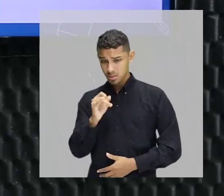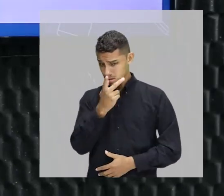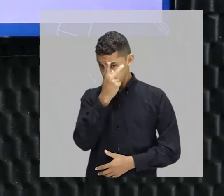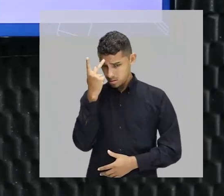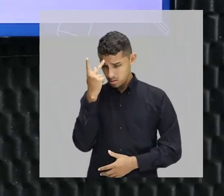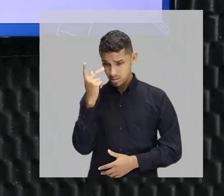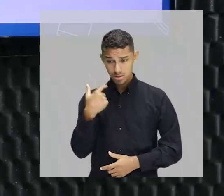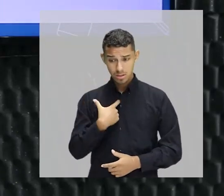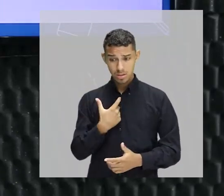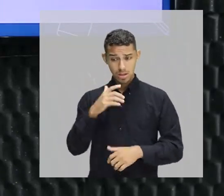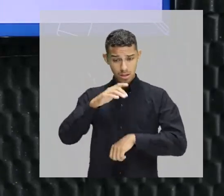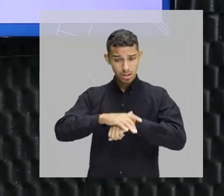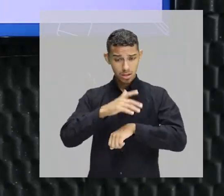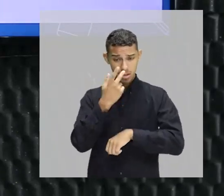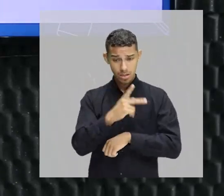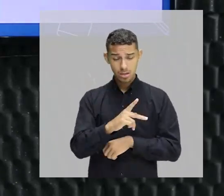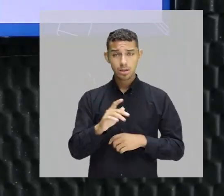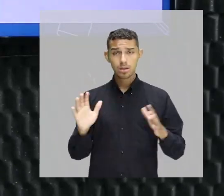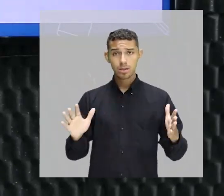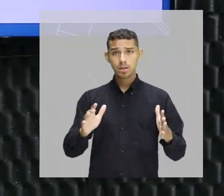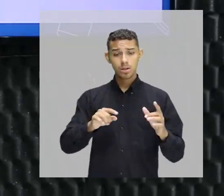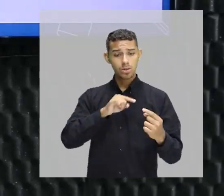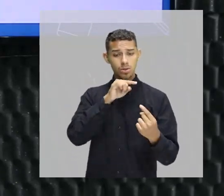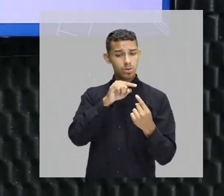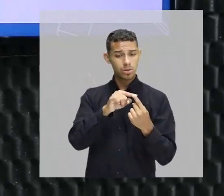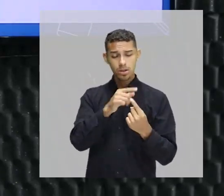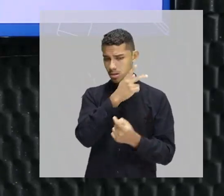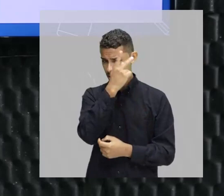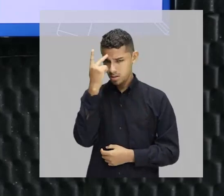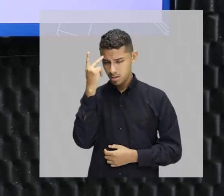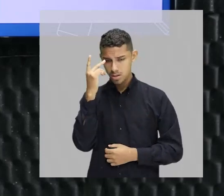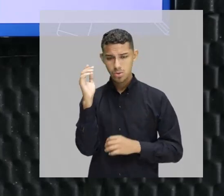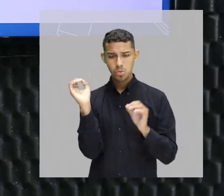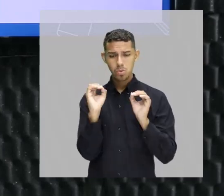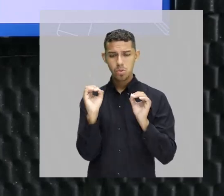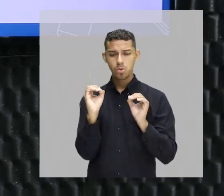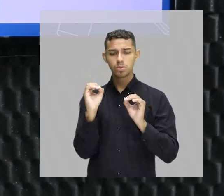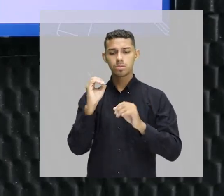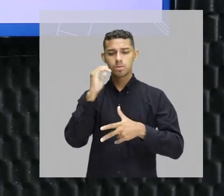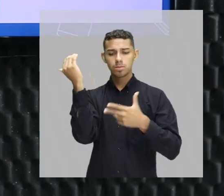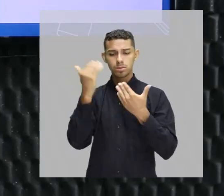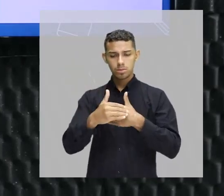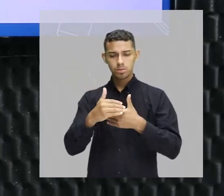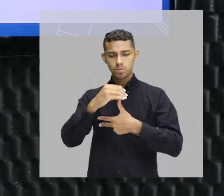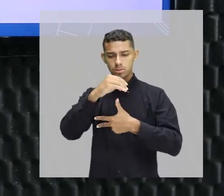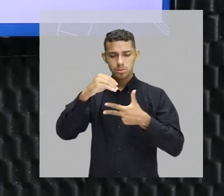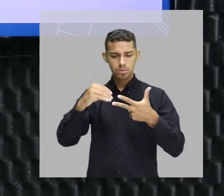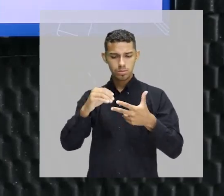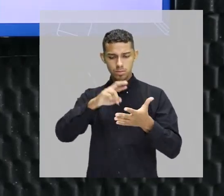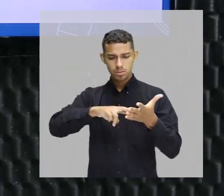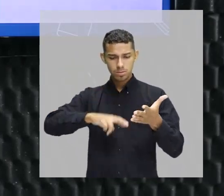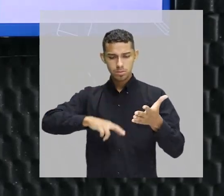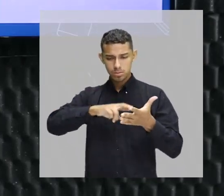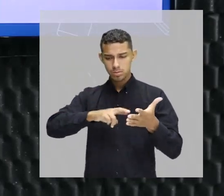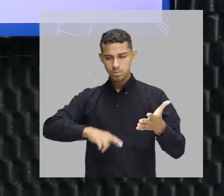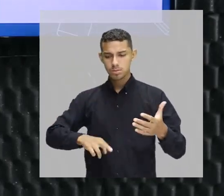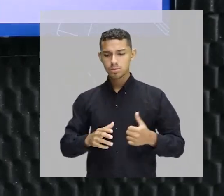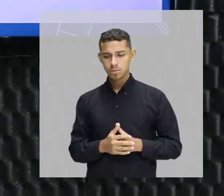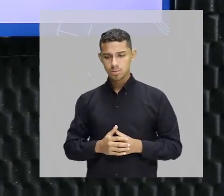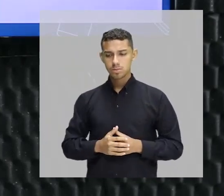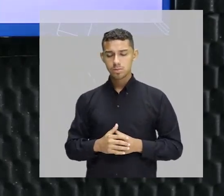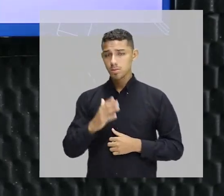à tipologia que é proposta, já é um dos motivos pelo qual você vai zerar a prova de redação. Vocês sabem que no